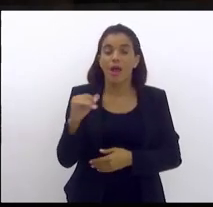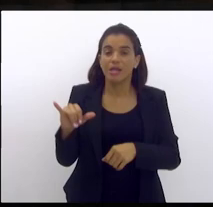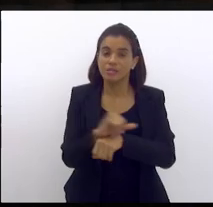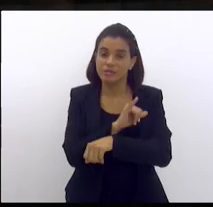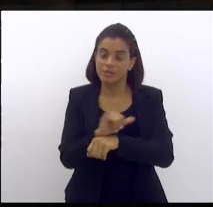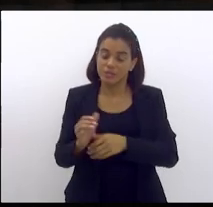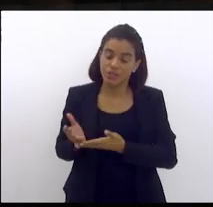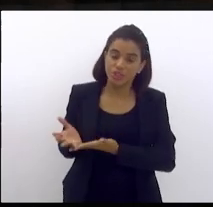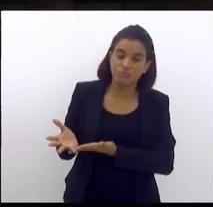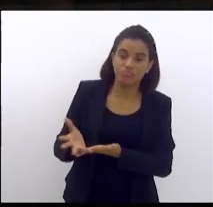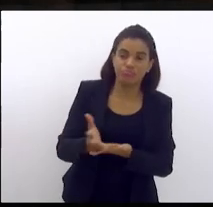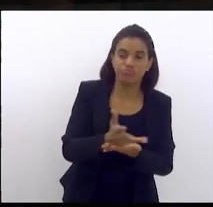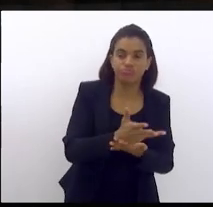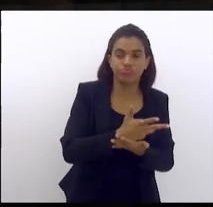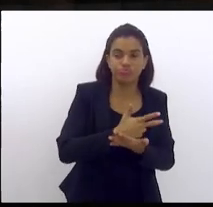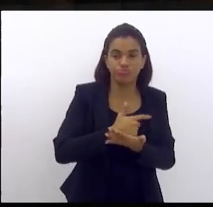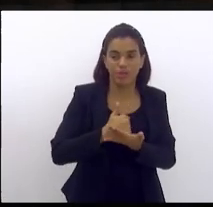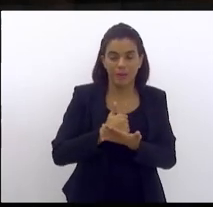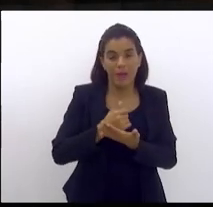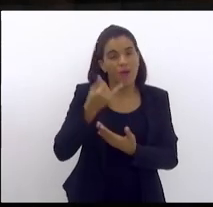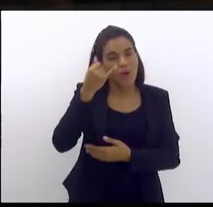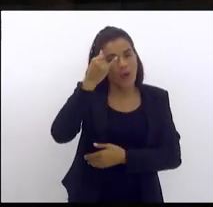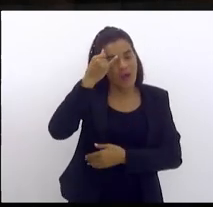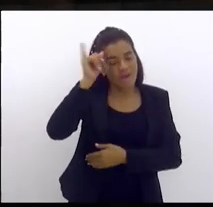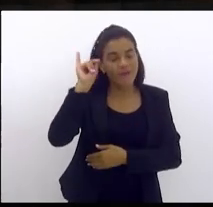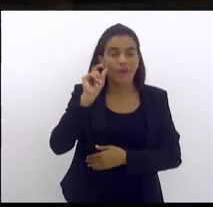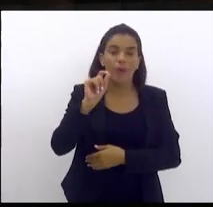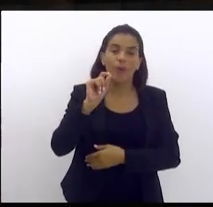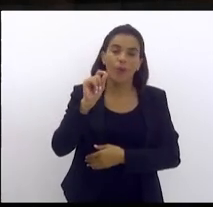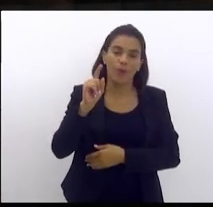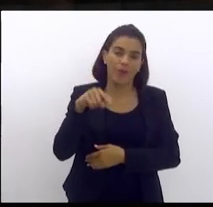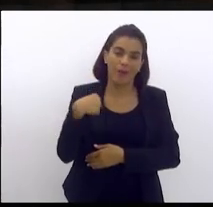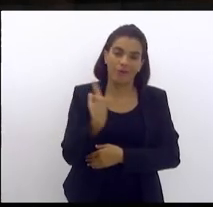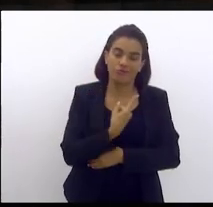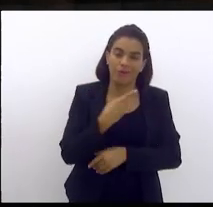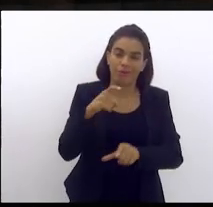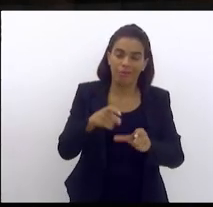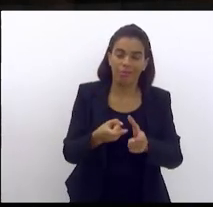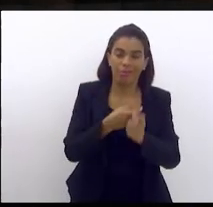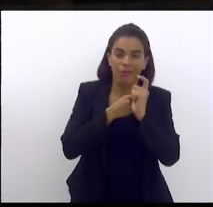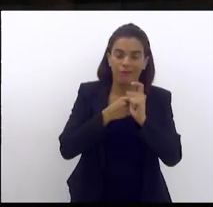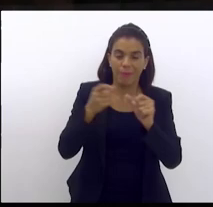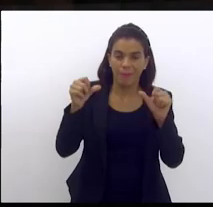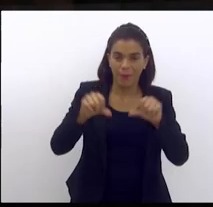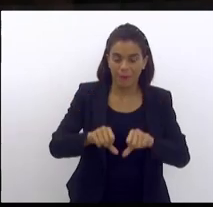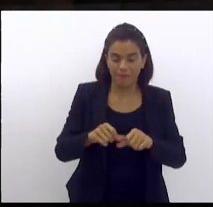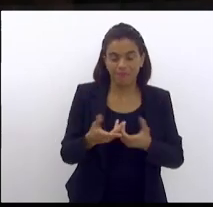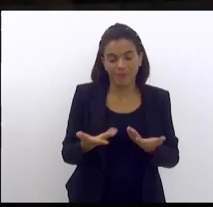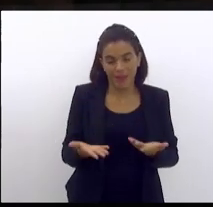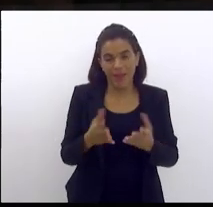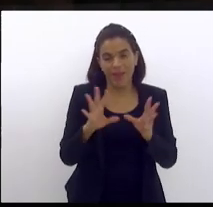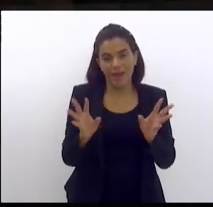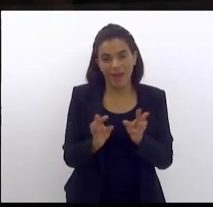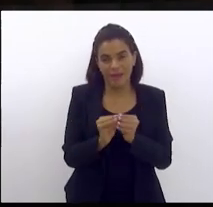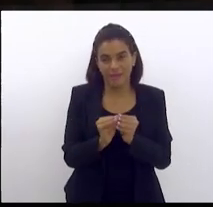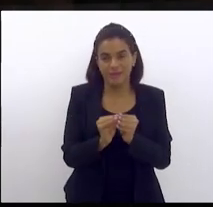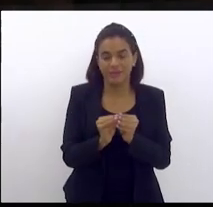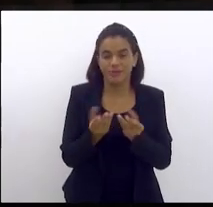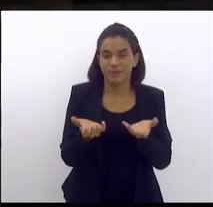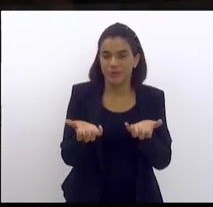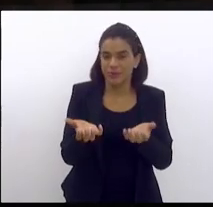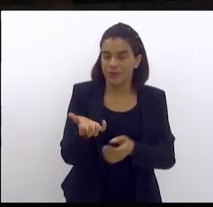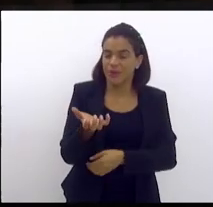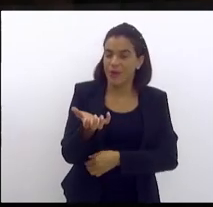pra gente não quebrar então senhor presidente era isso que eu queria trazer